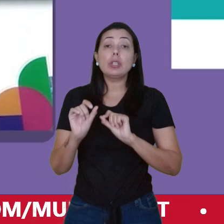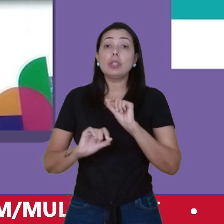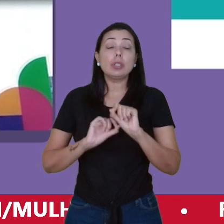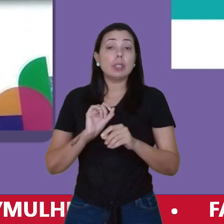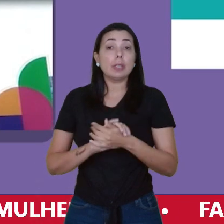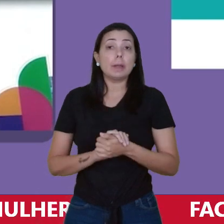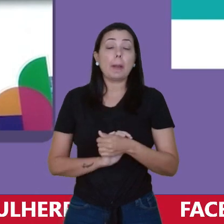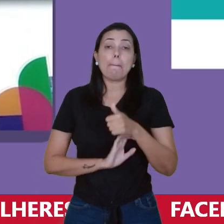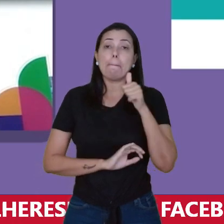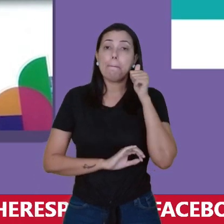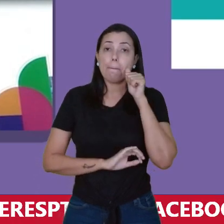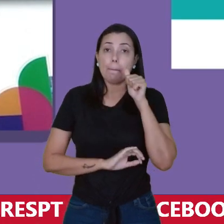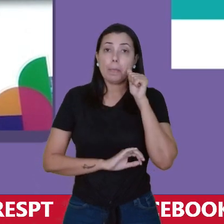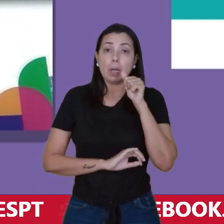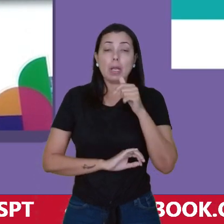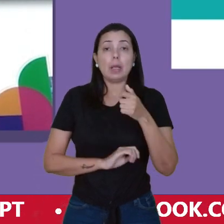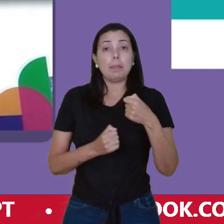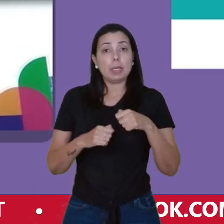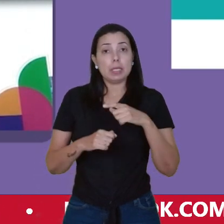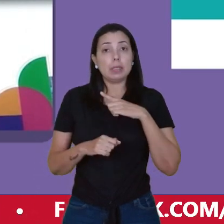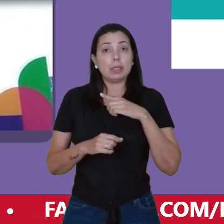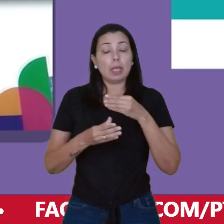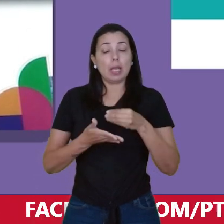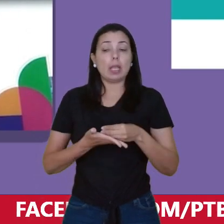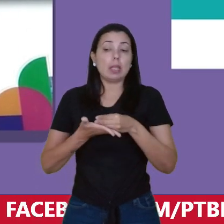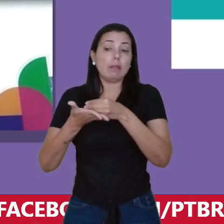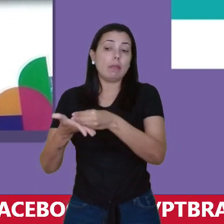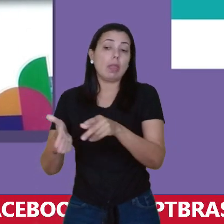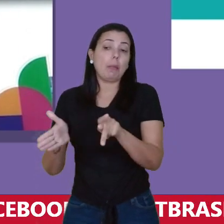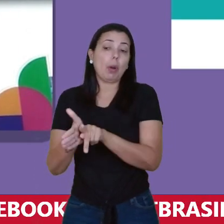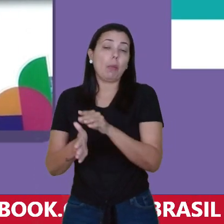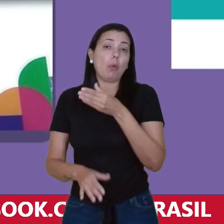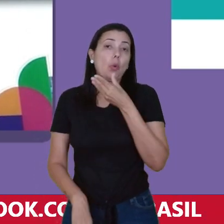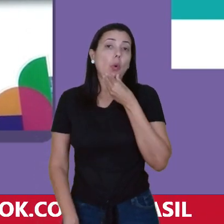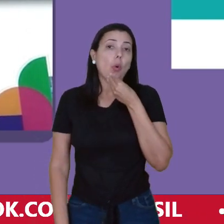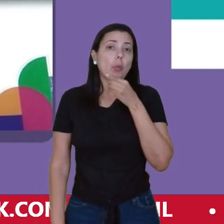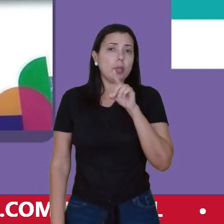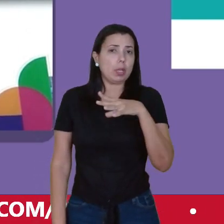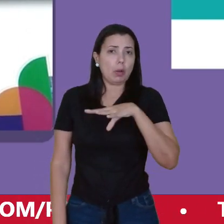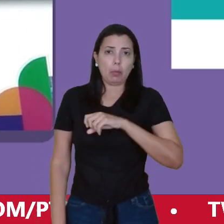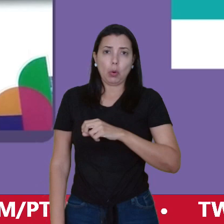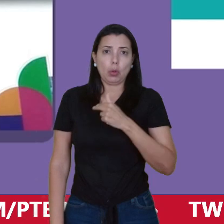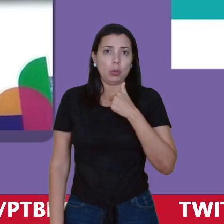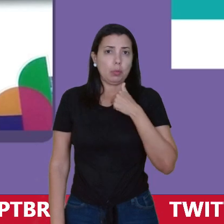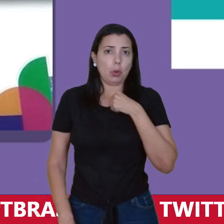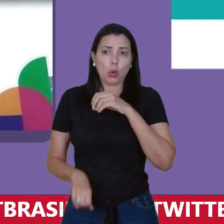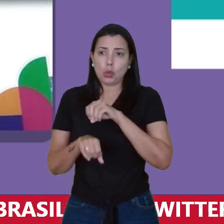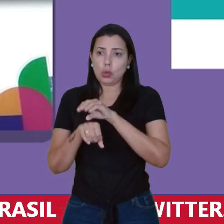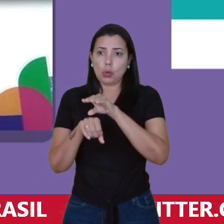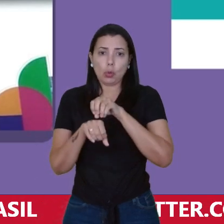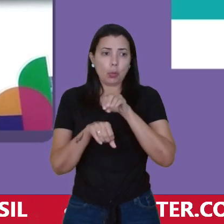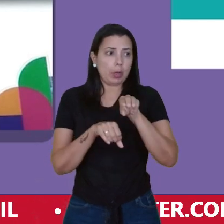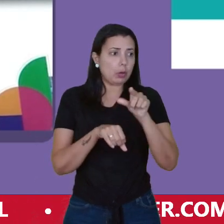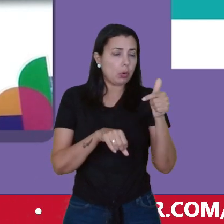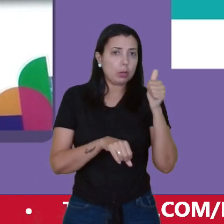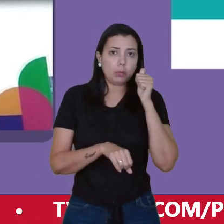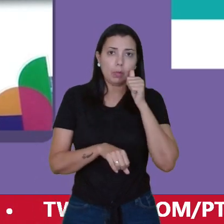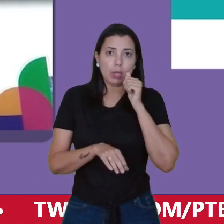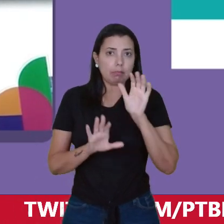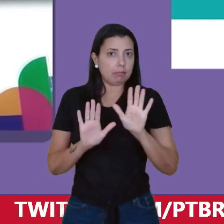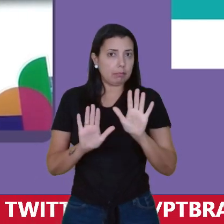que mulheres têm que servir a homens e que o seu amor não pode ser compartilhado com outras